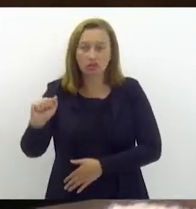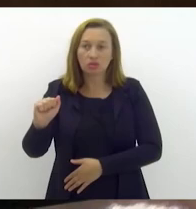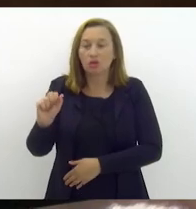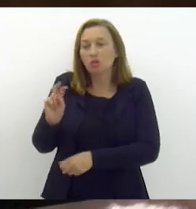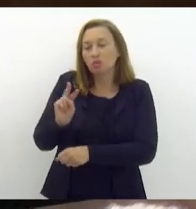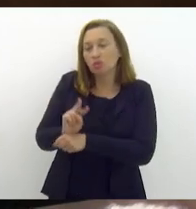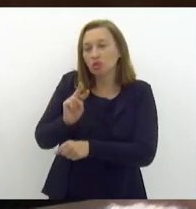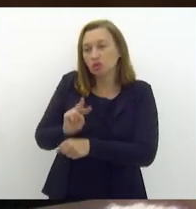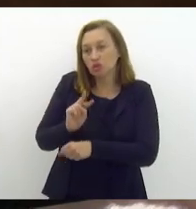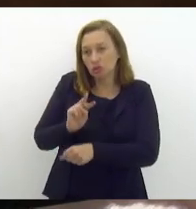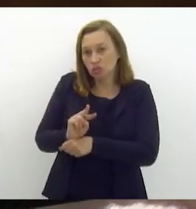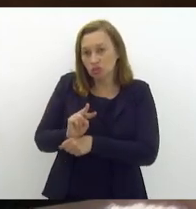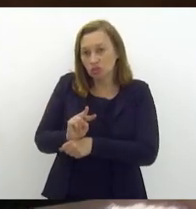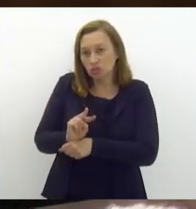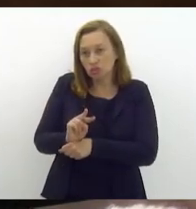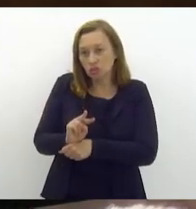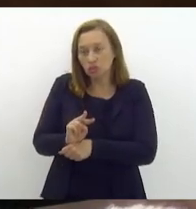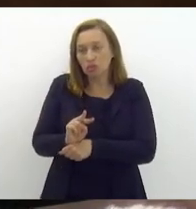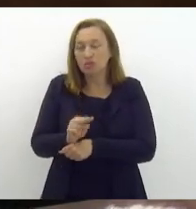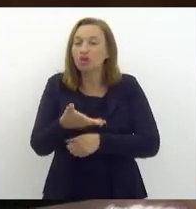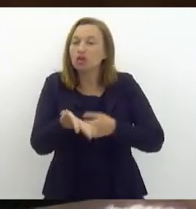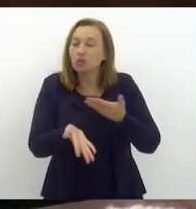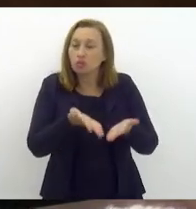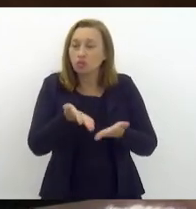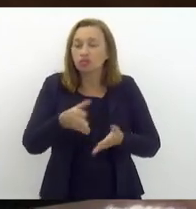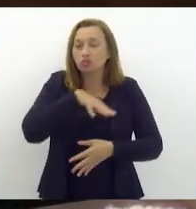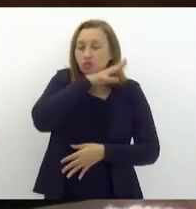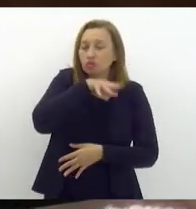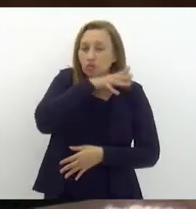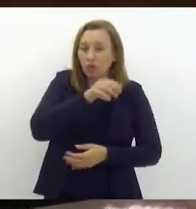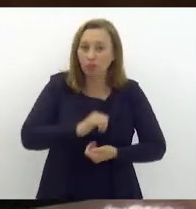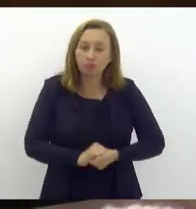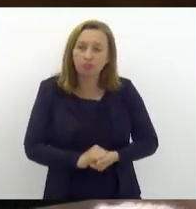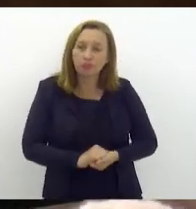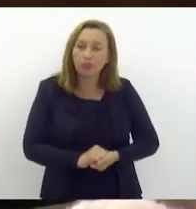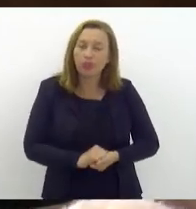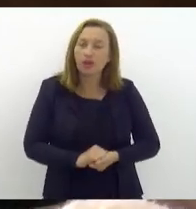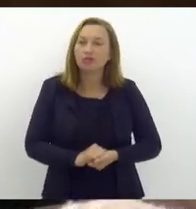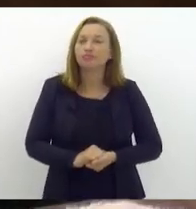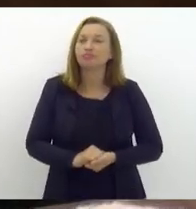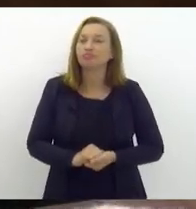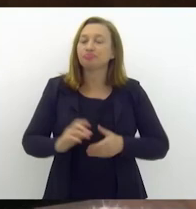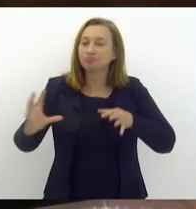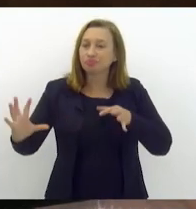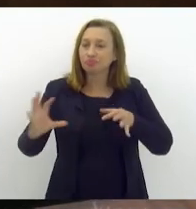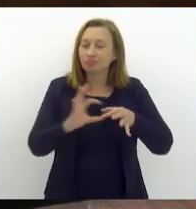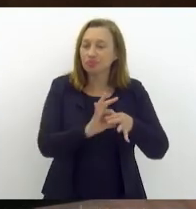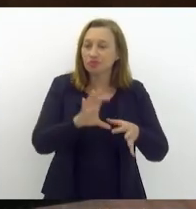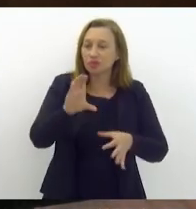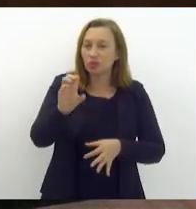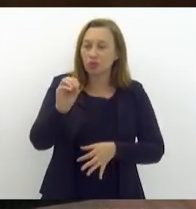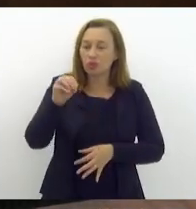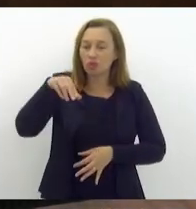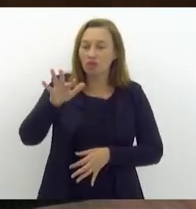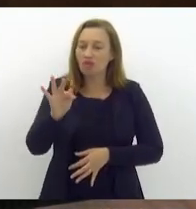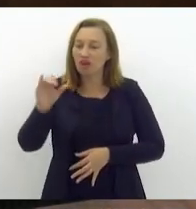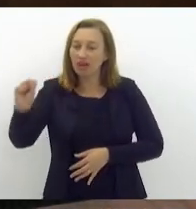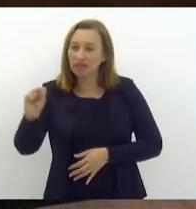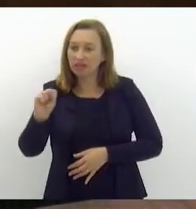protetores e cuidadores de animais. E, para isso, quer se valer do convênio CONFAS de